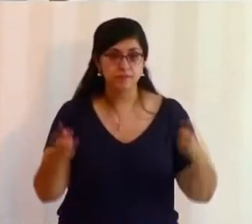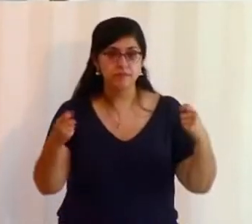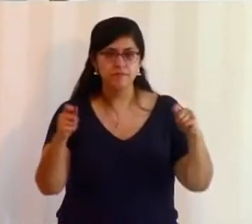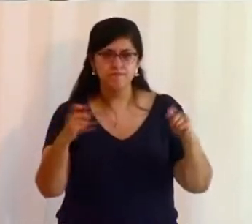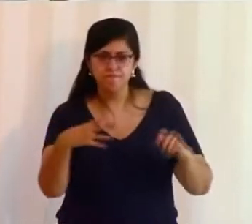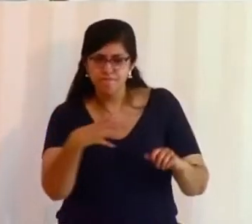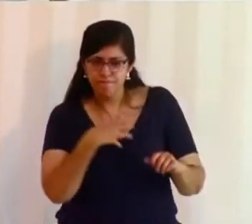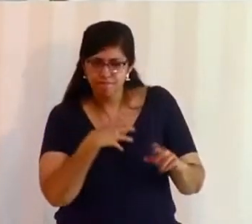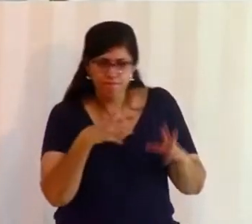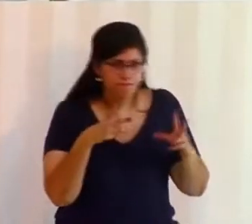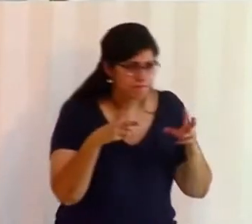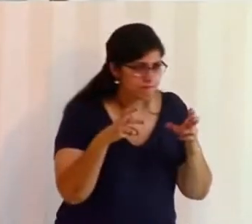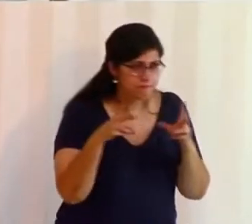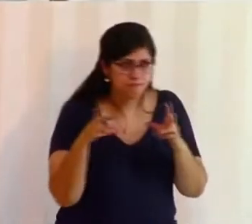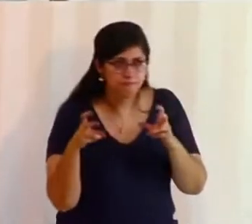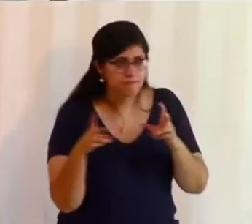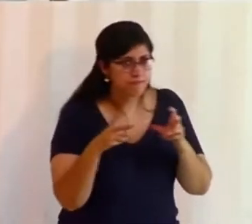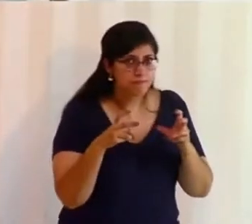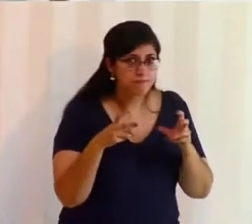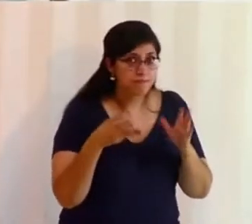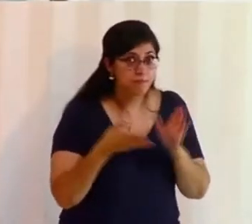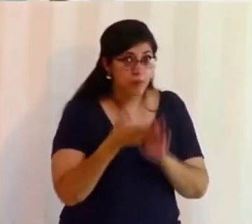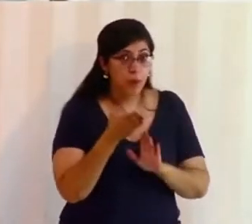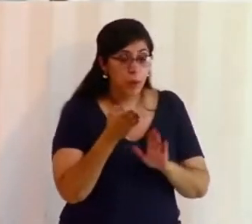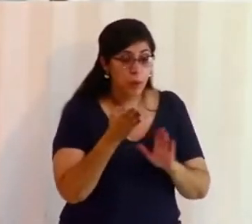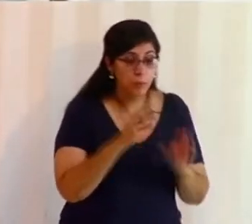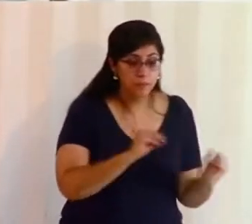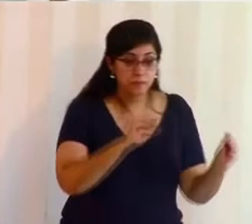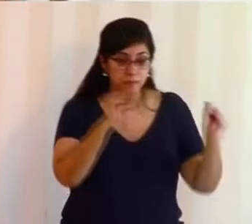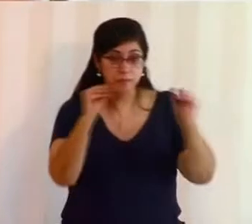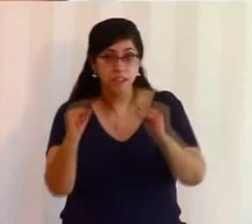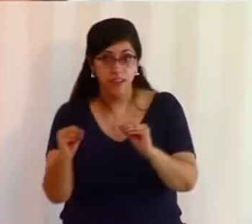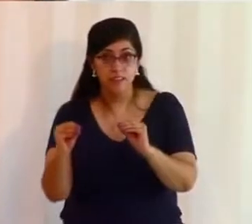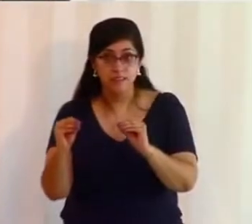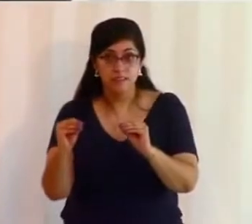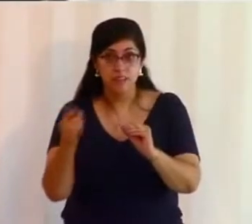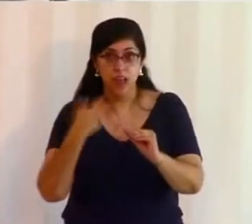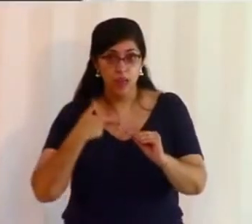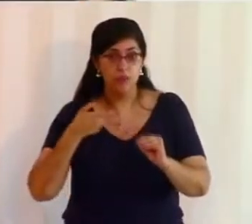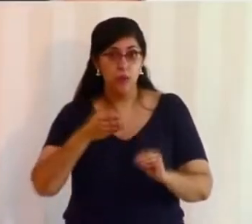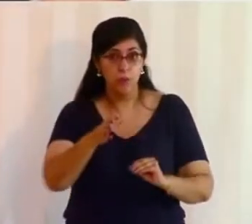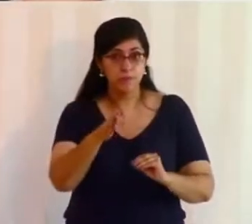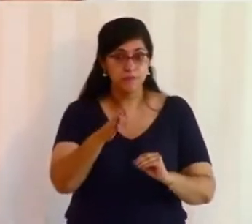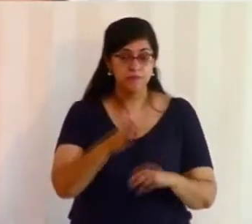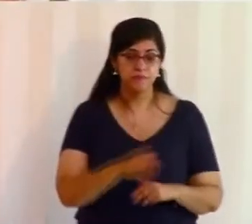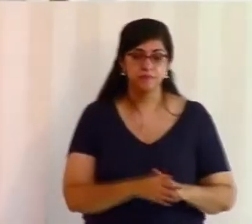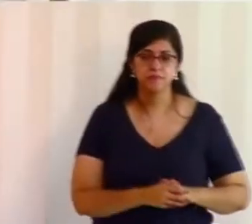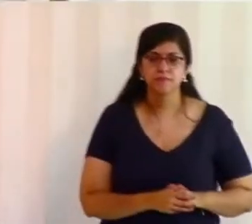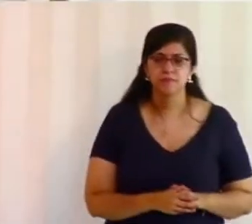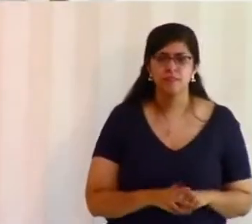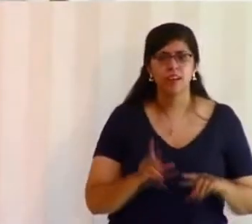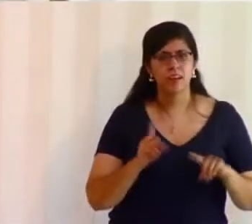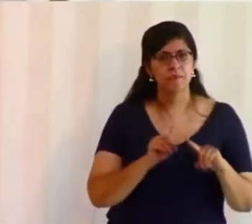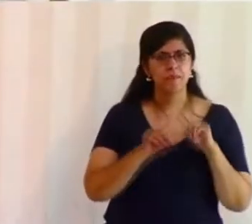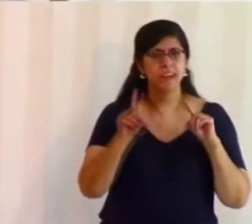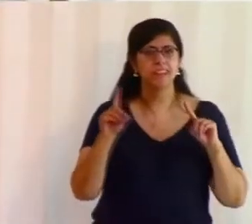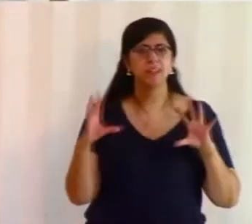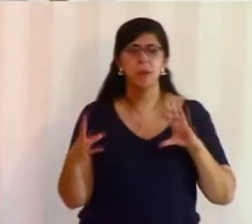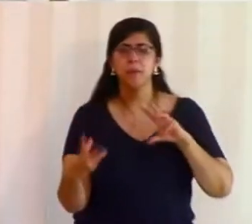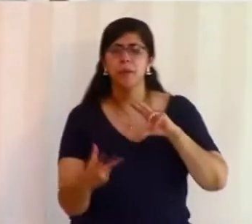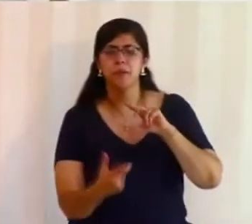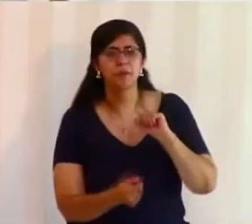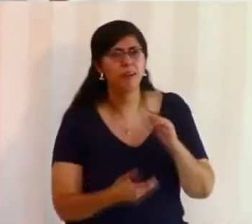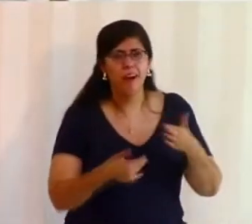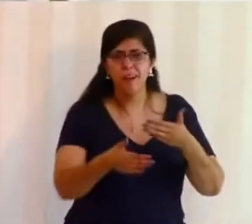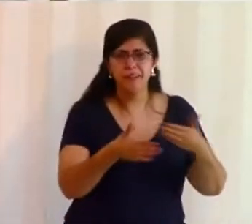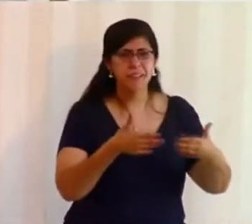perceber onde Deus quer que eu pregue. Se você falar, pastor, mas o campo não é o mundo, a seara não é aí